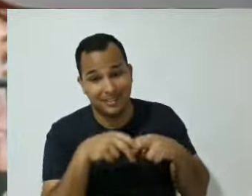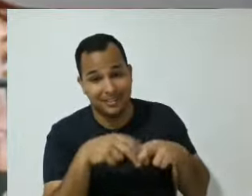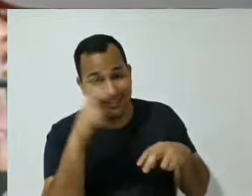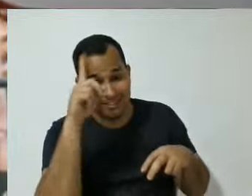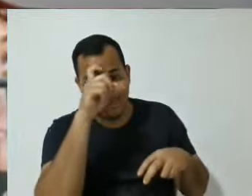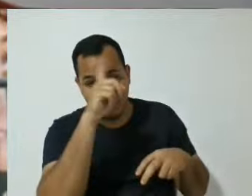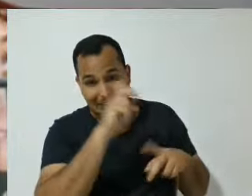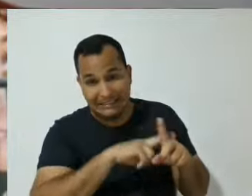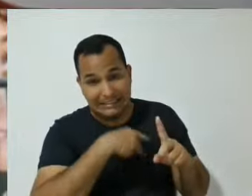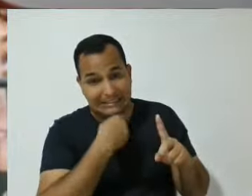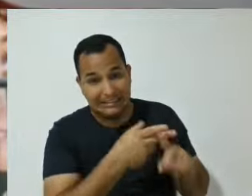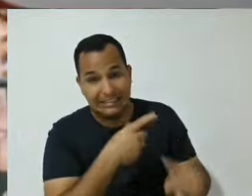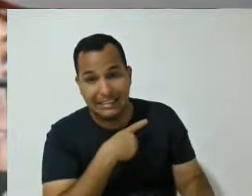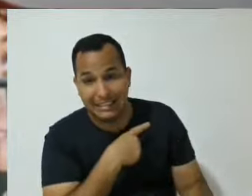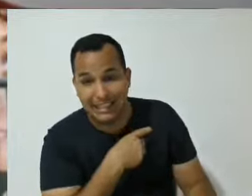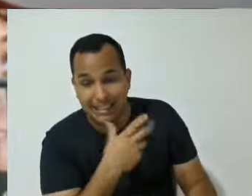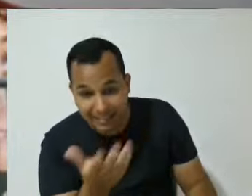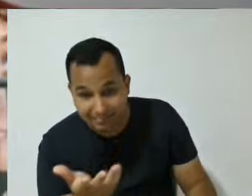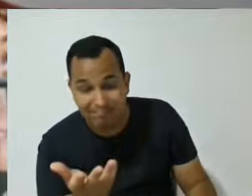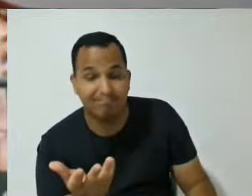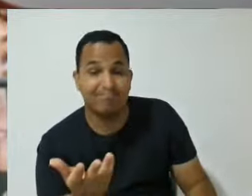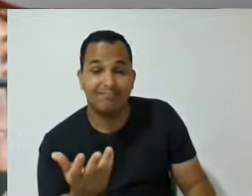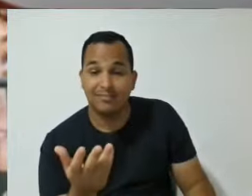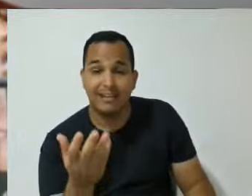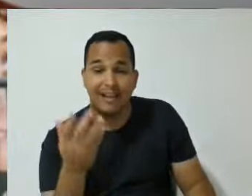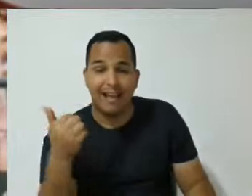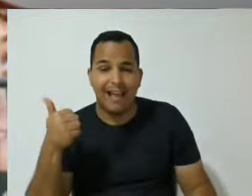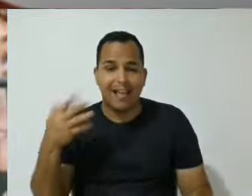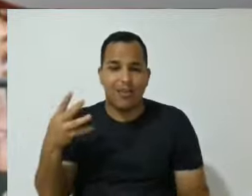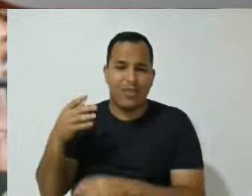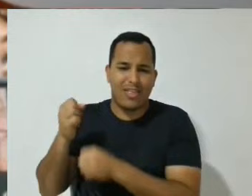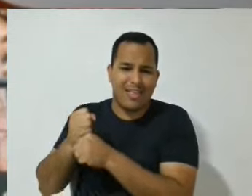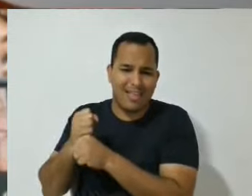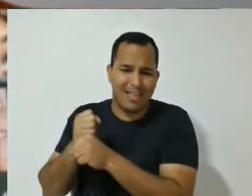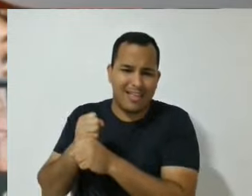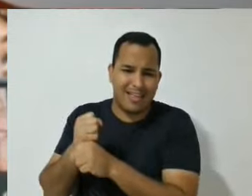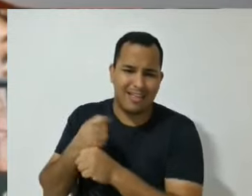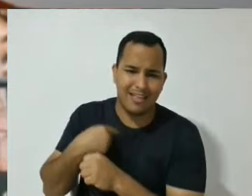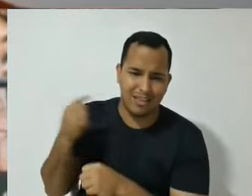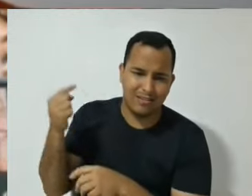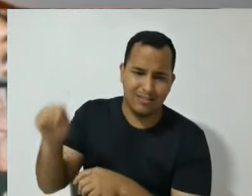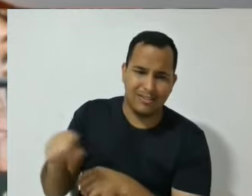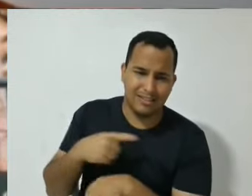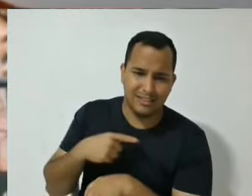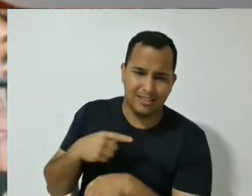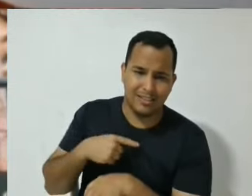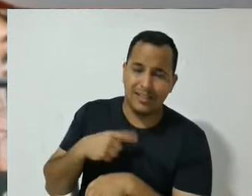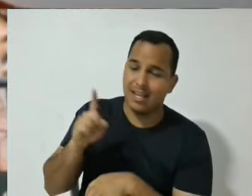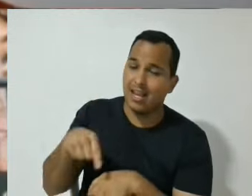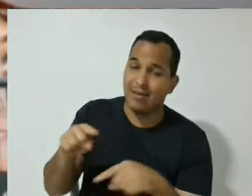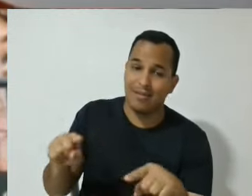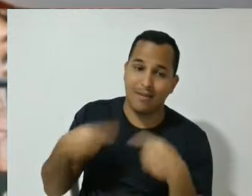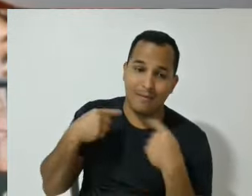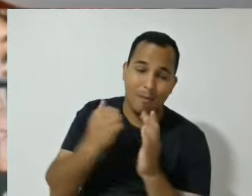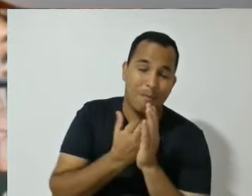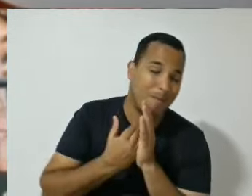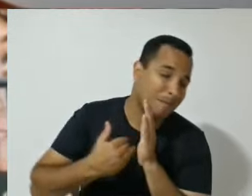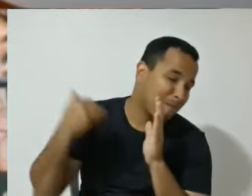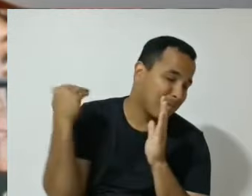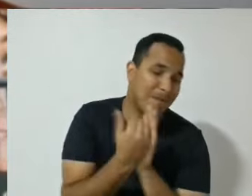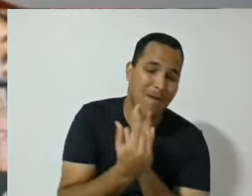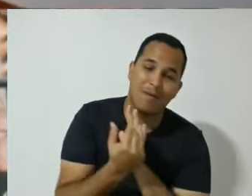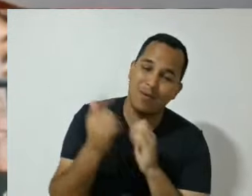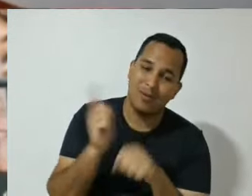A pandemia, nesses 14 anos que eu estive lá, foi o maior desafio enfrentado pela